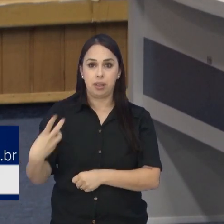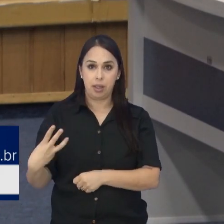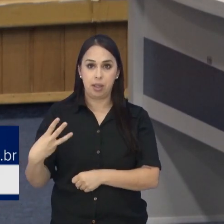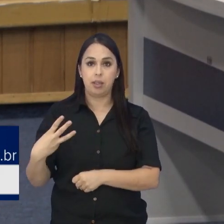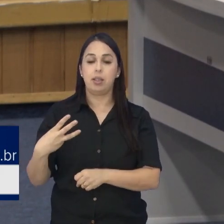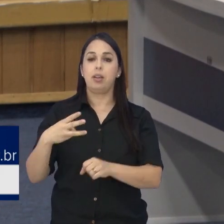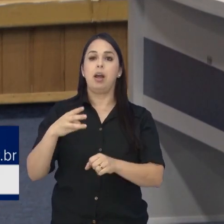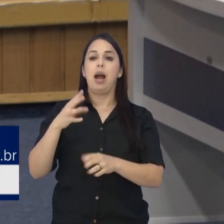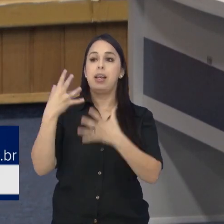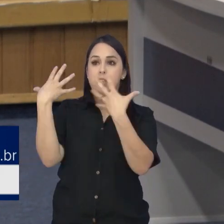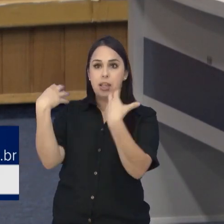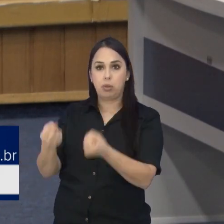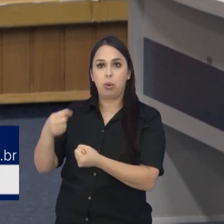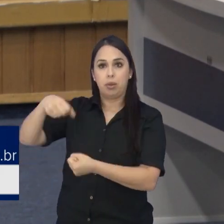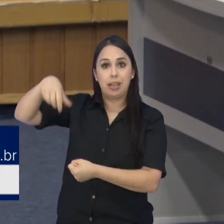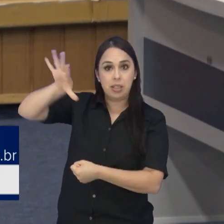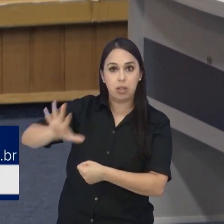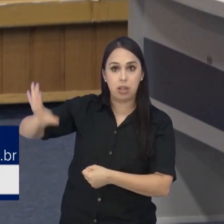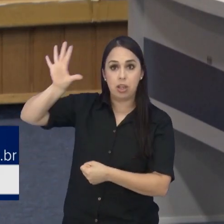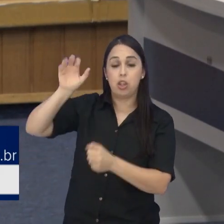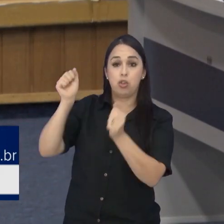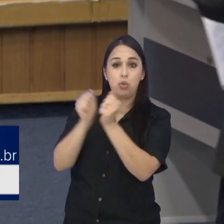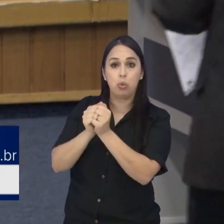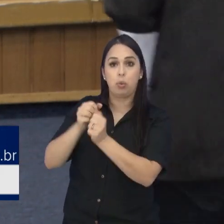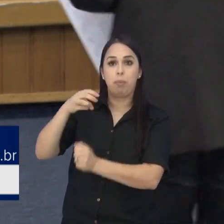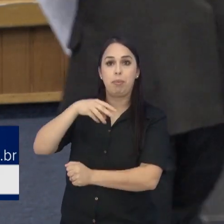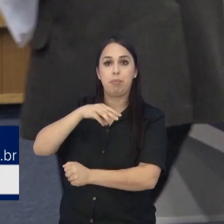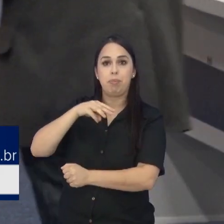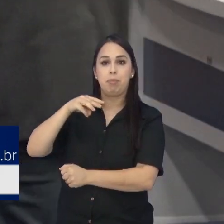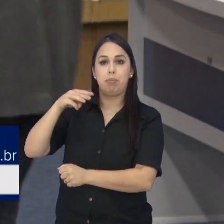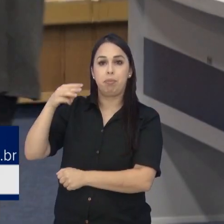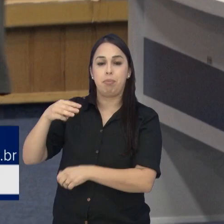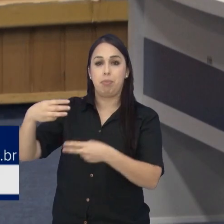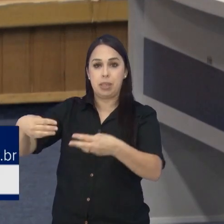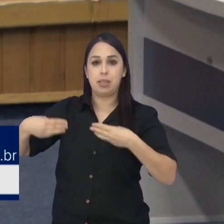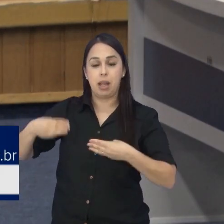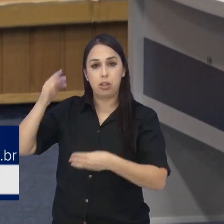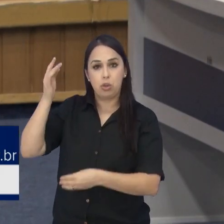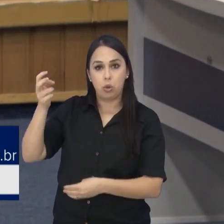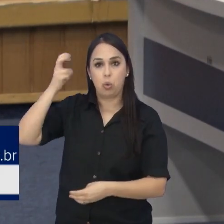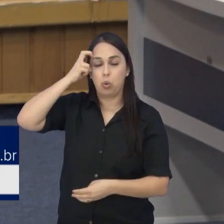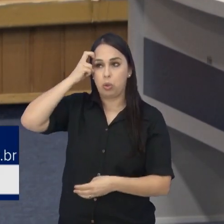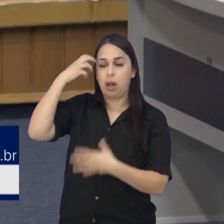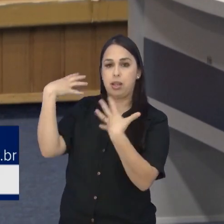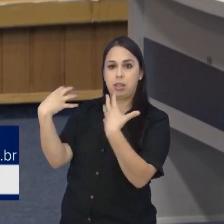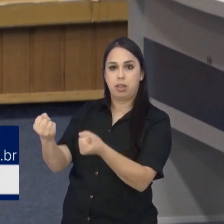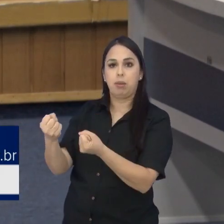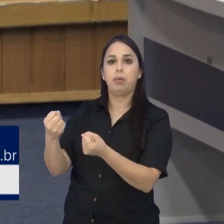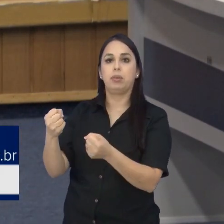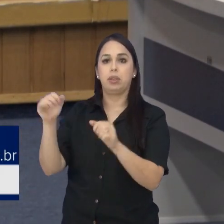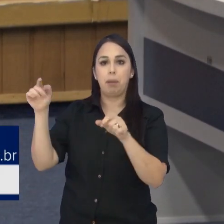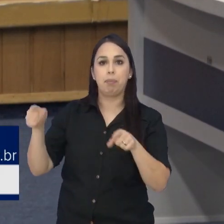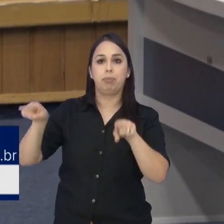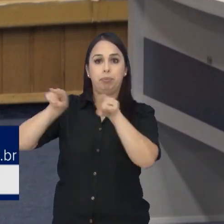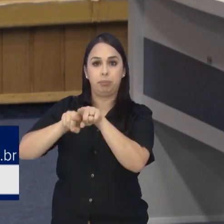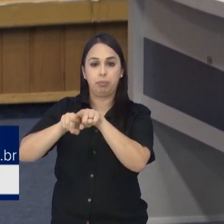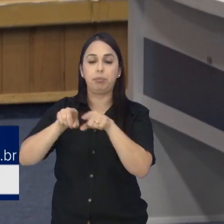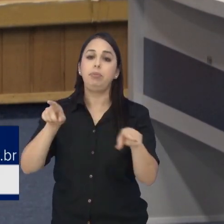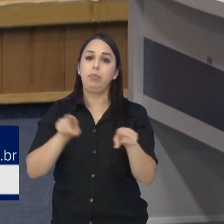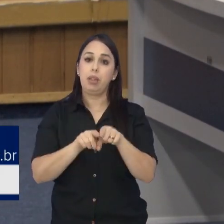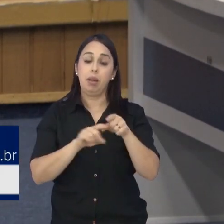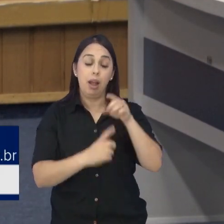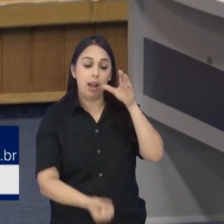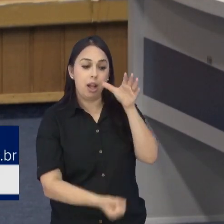de Cultura junto ao Ministério de Cultura, comprometendo-se, portanto, com a criação de um